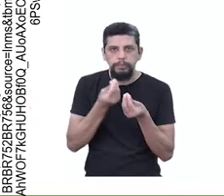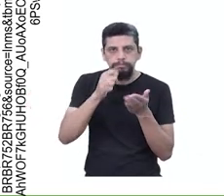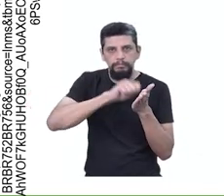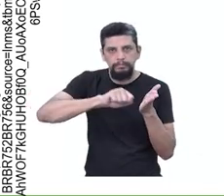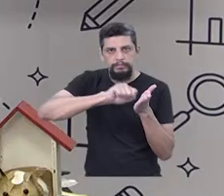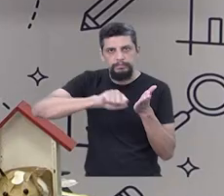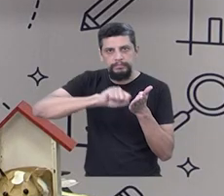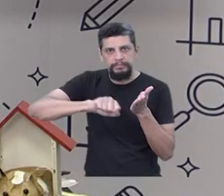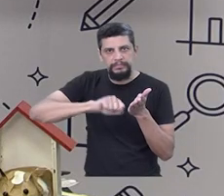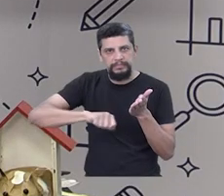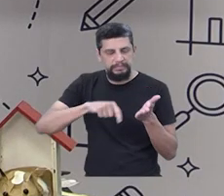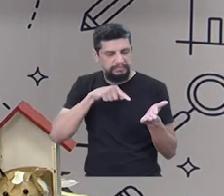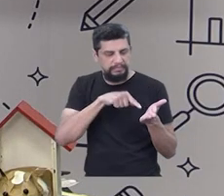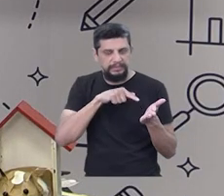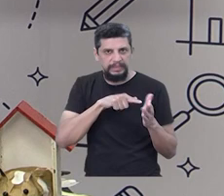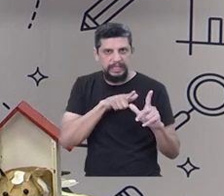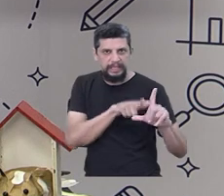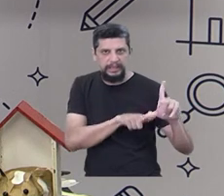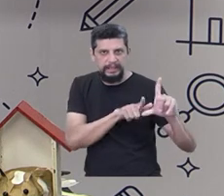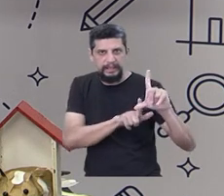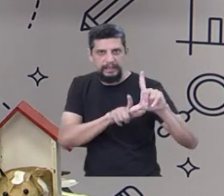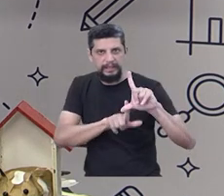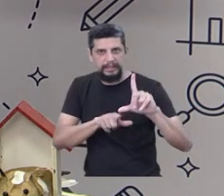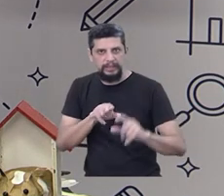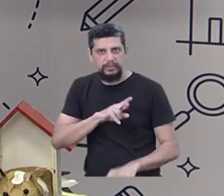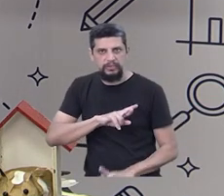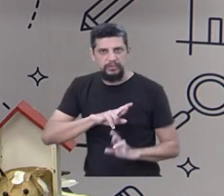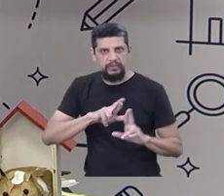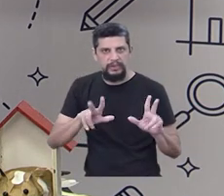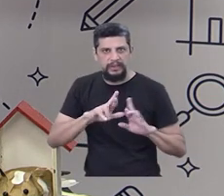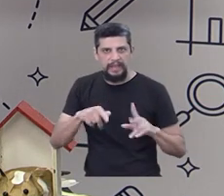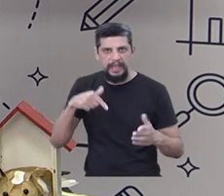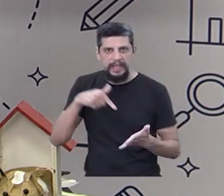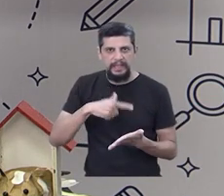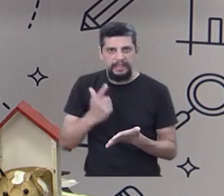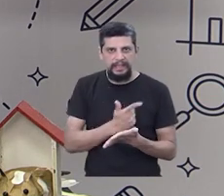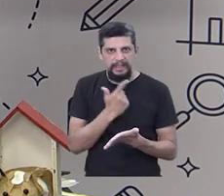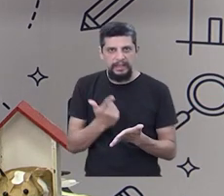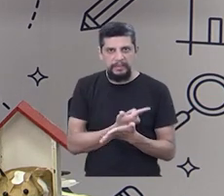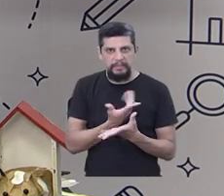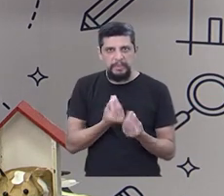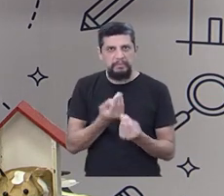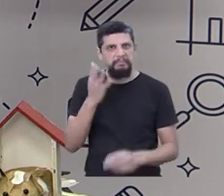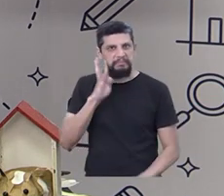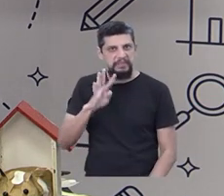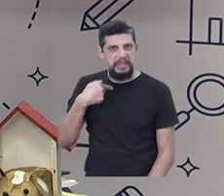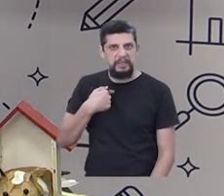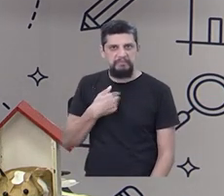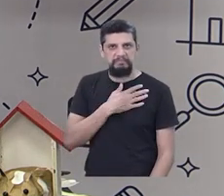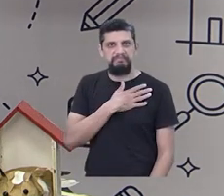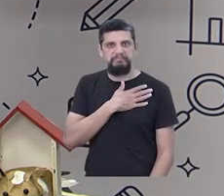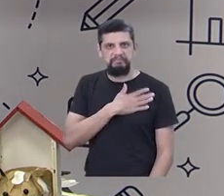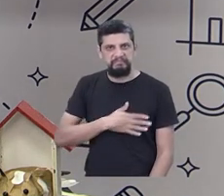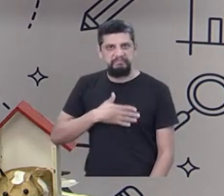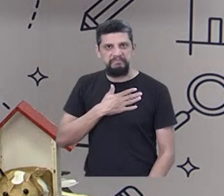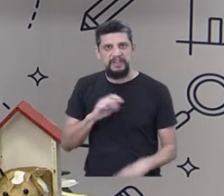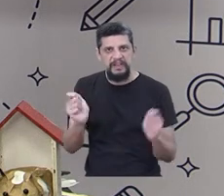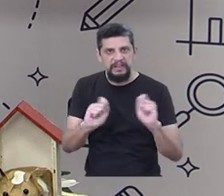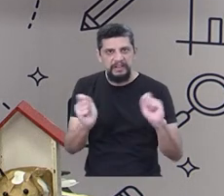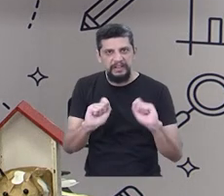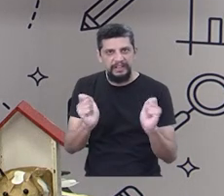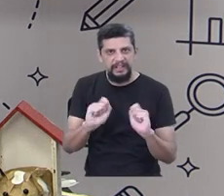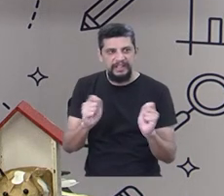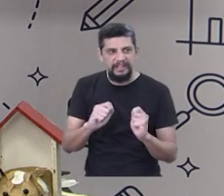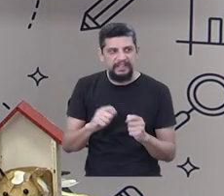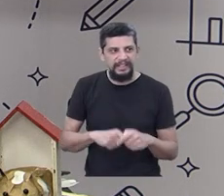é diferente, hein? É, esse livro é muito legal, não é mesmo? Eu adoro, tanto é que resolvi